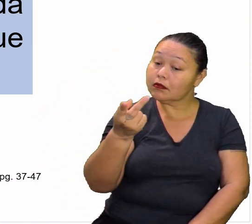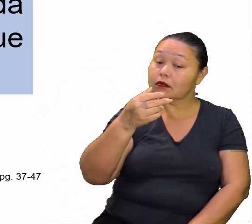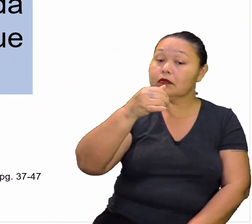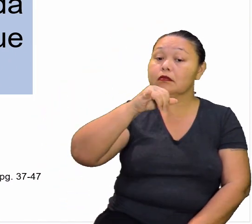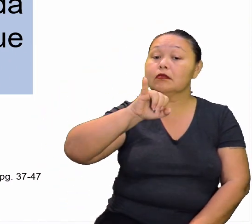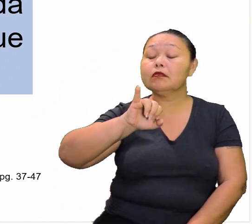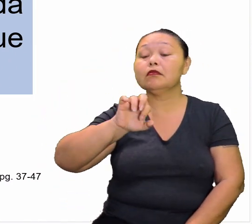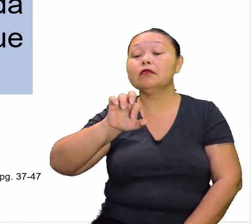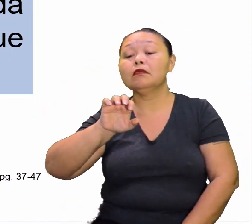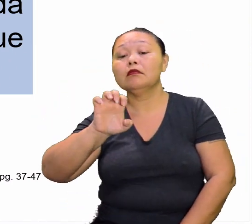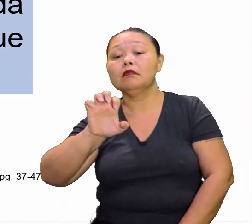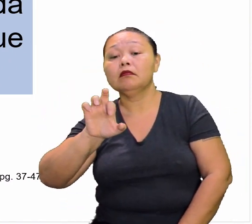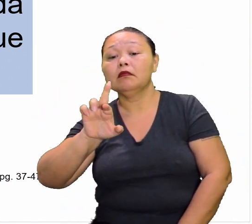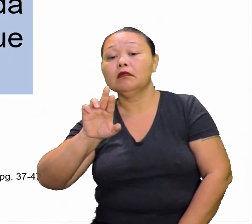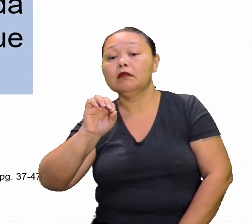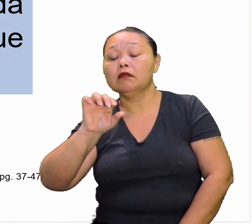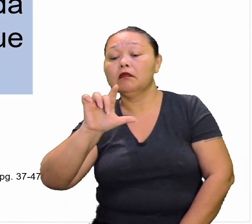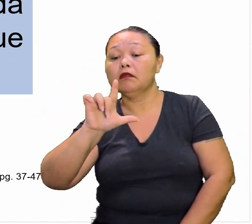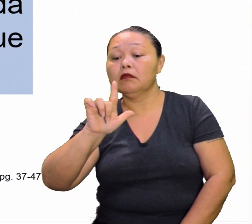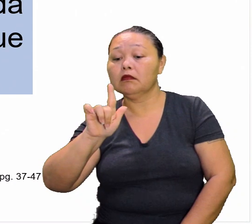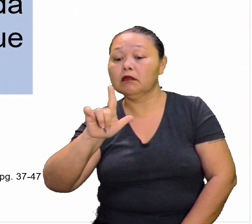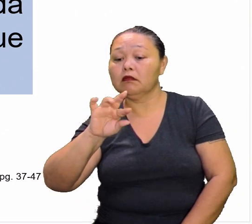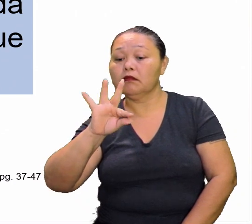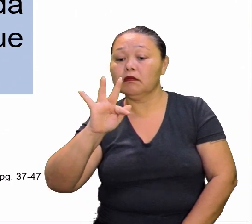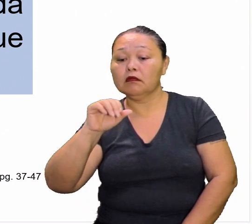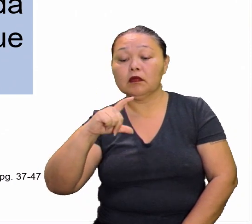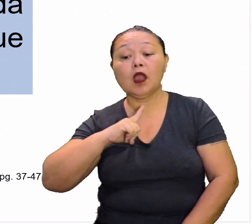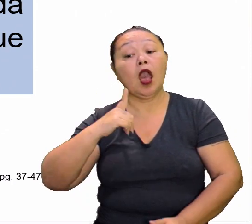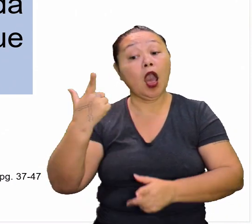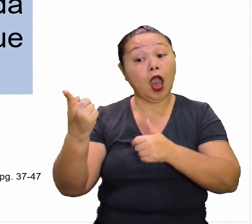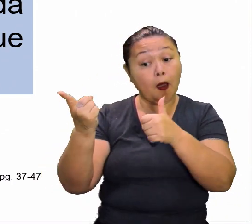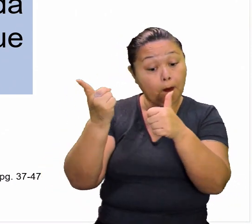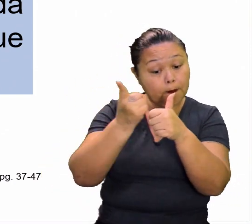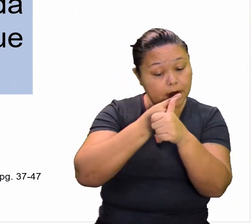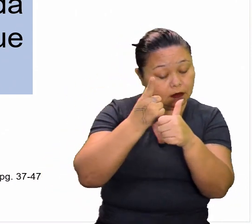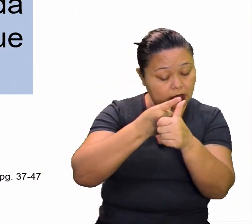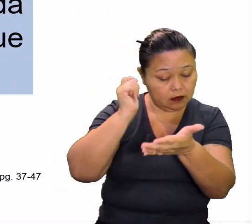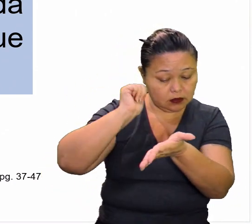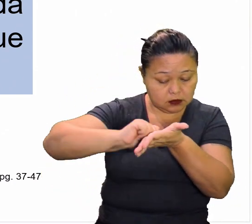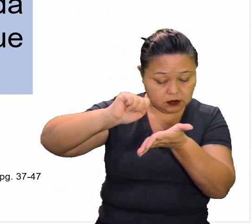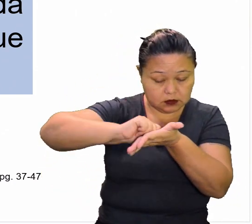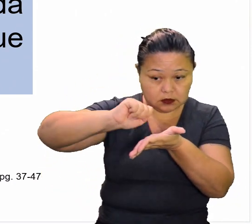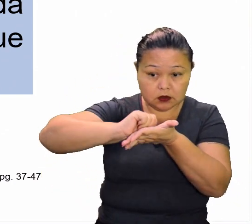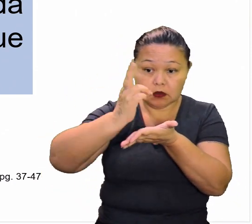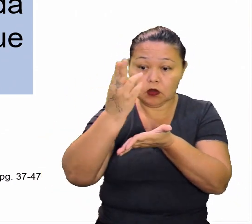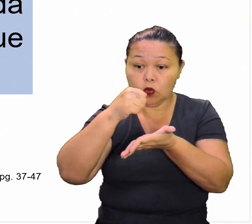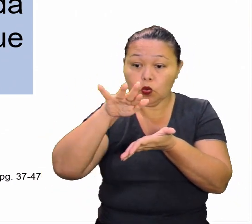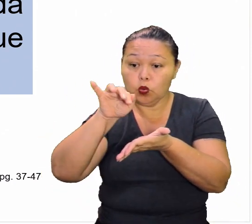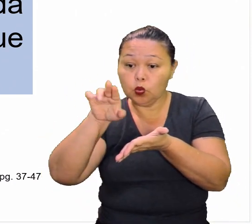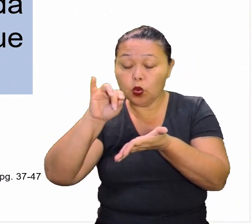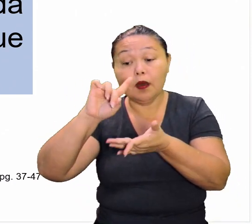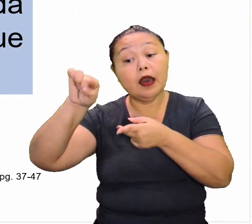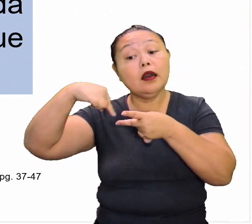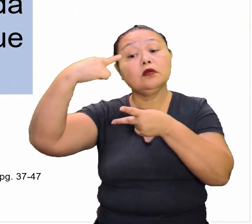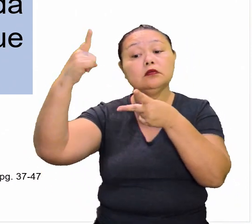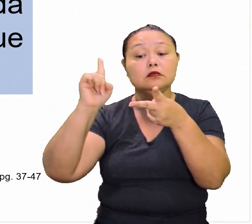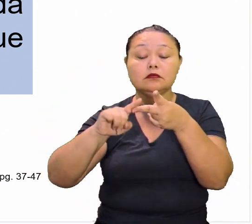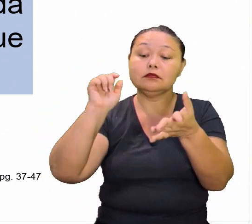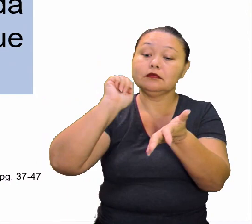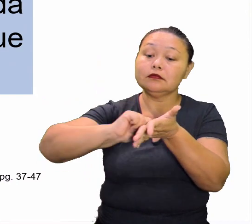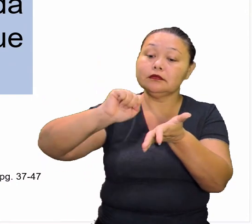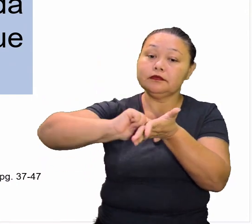é. Primeiro vem a escrita cuneiforme, para depois vir a